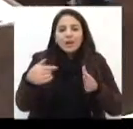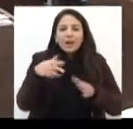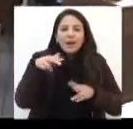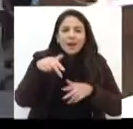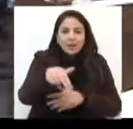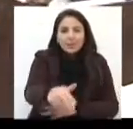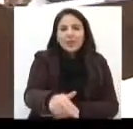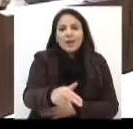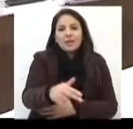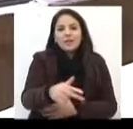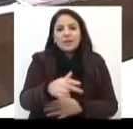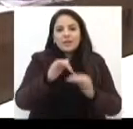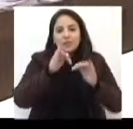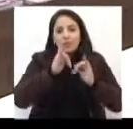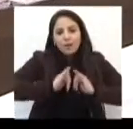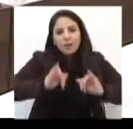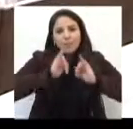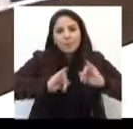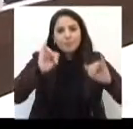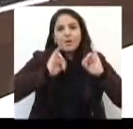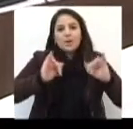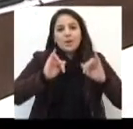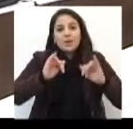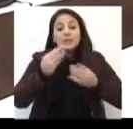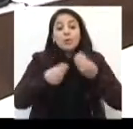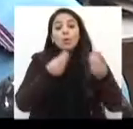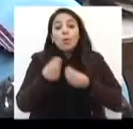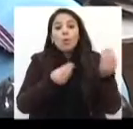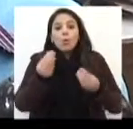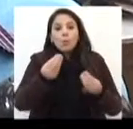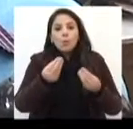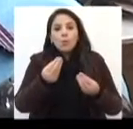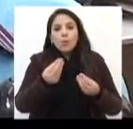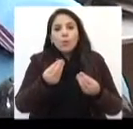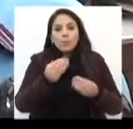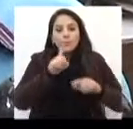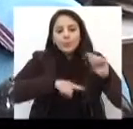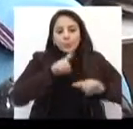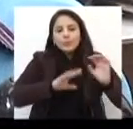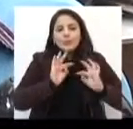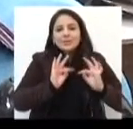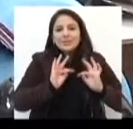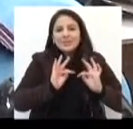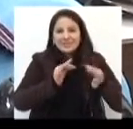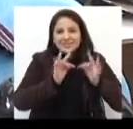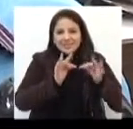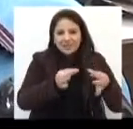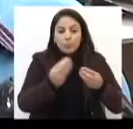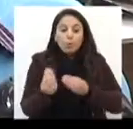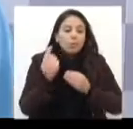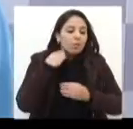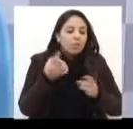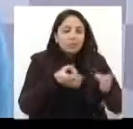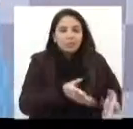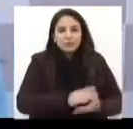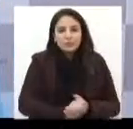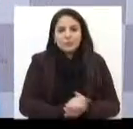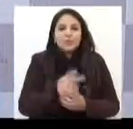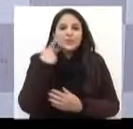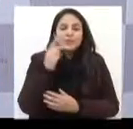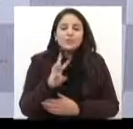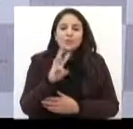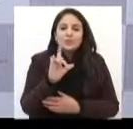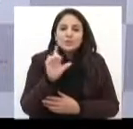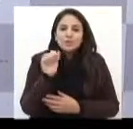e uma campanha de descarte de produtos eletrônicos. O vereador Wilson Liu falou sobre o assunto. Nós sempre temos